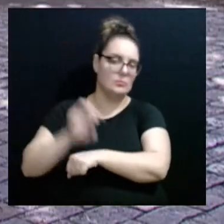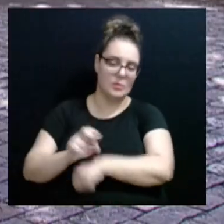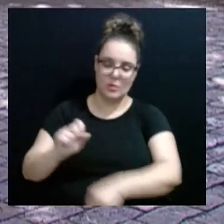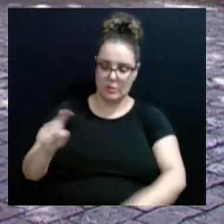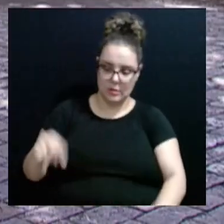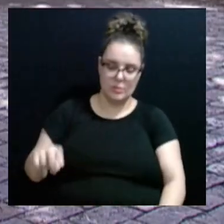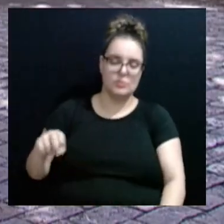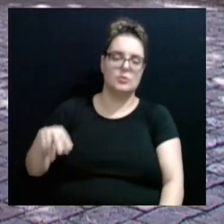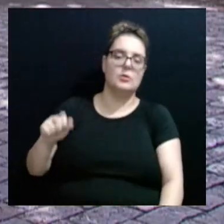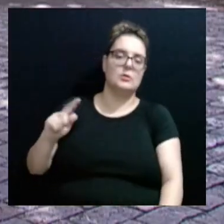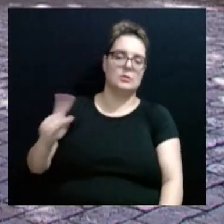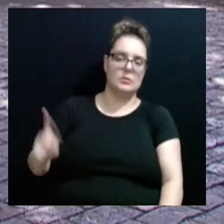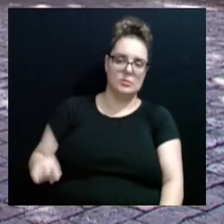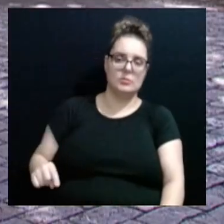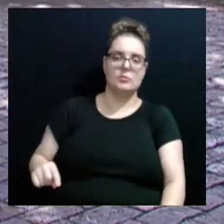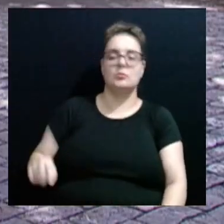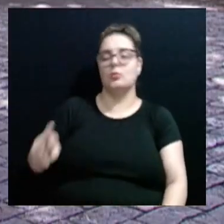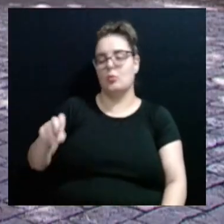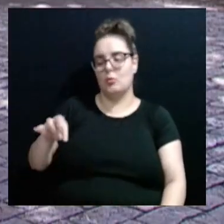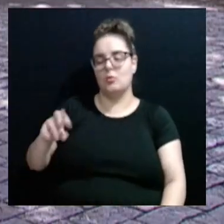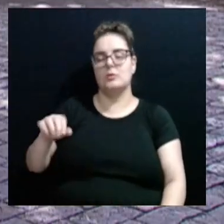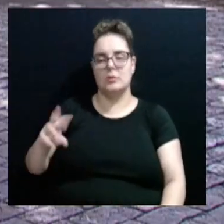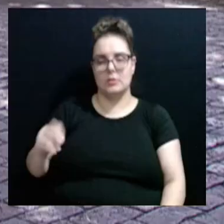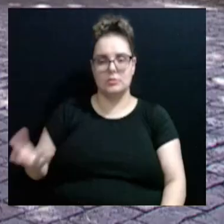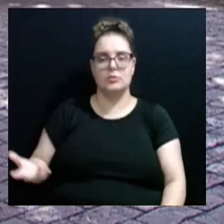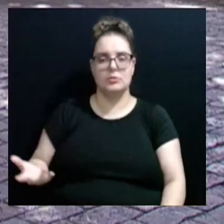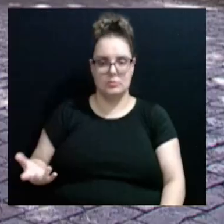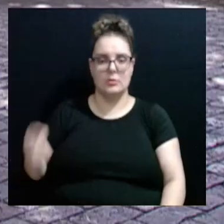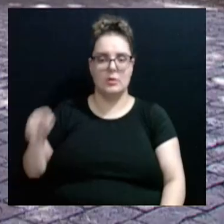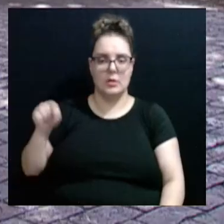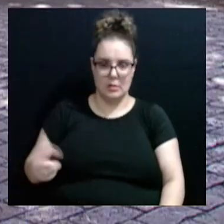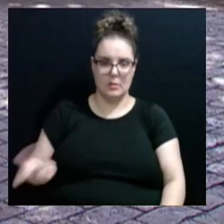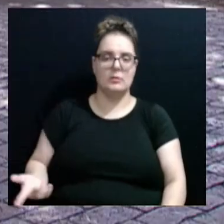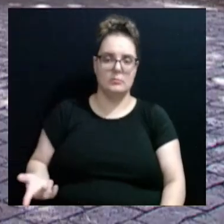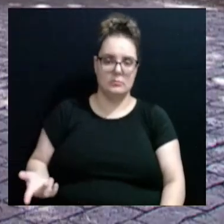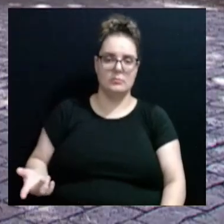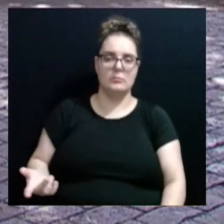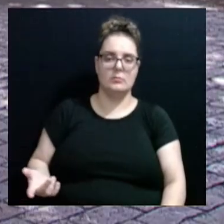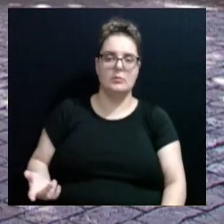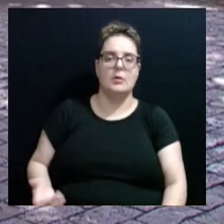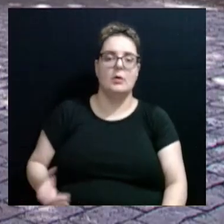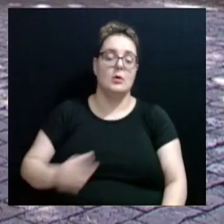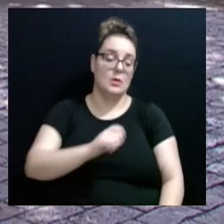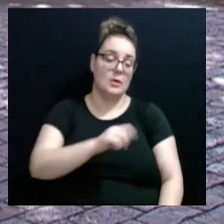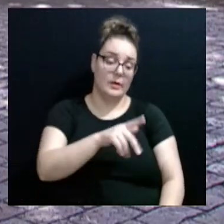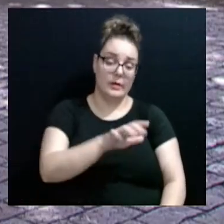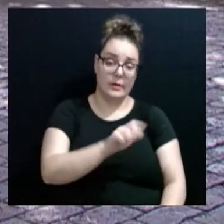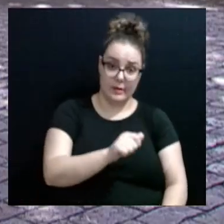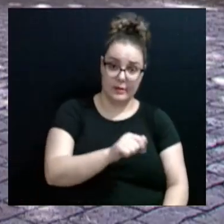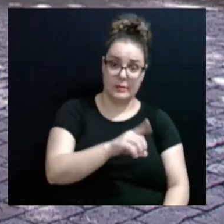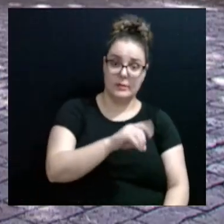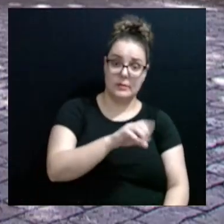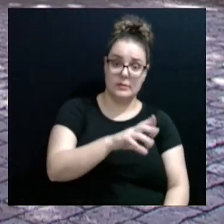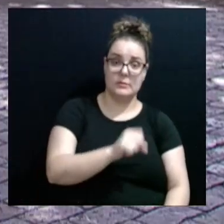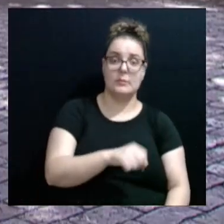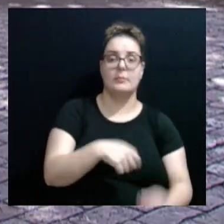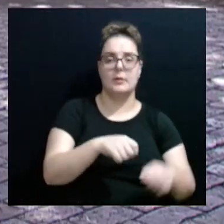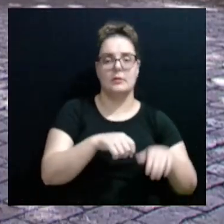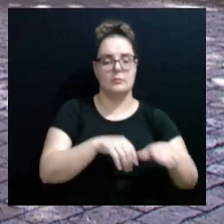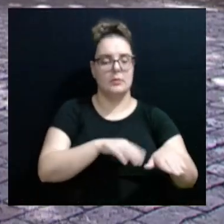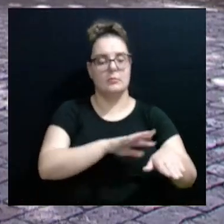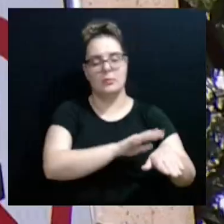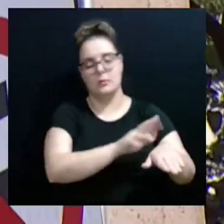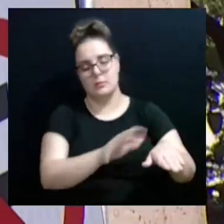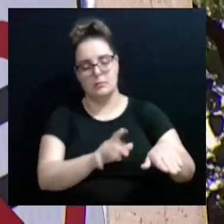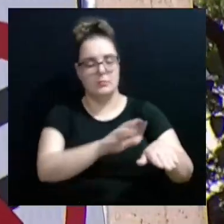ser a do rotativo, você atende, então, a resolução daquela placa. Se for carga e descarga, você tem que estar fazendo carga e descarga. Se você estiver na vaga de